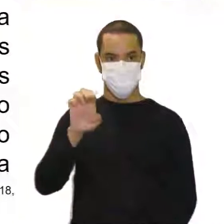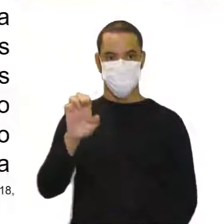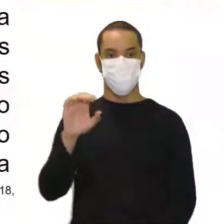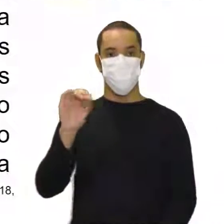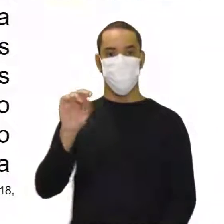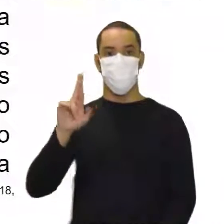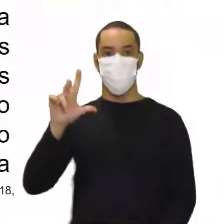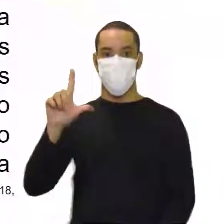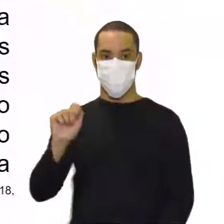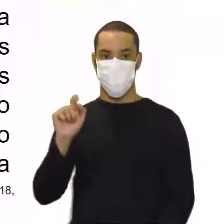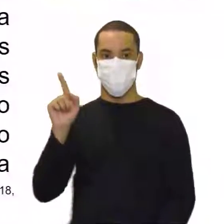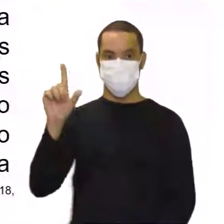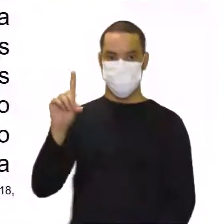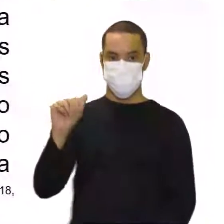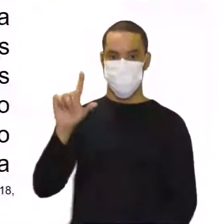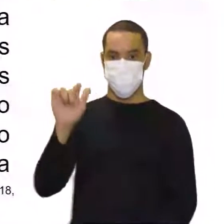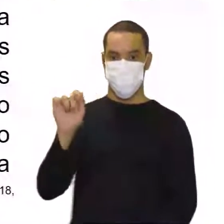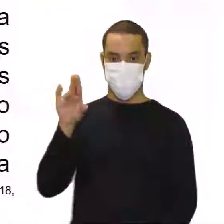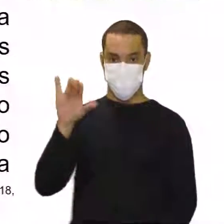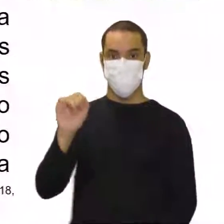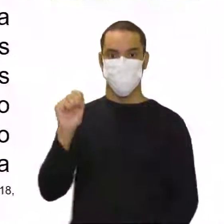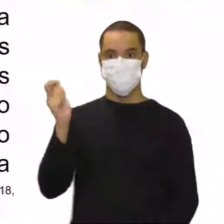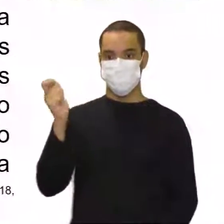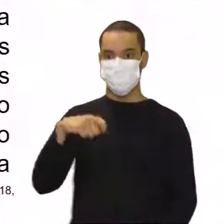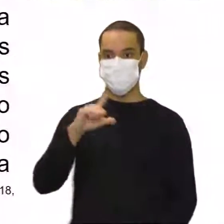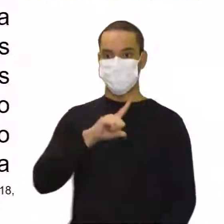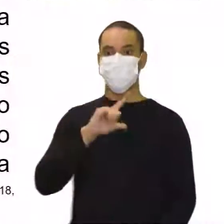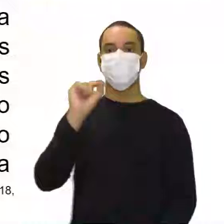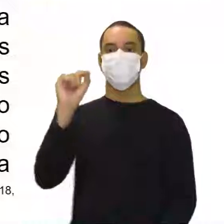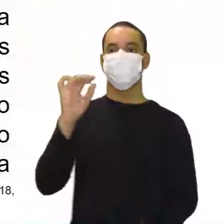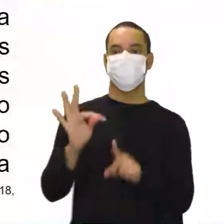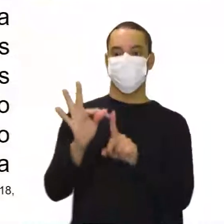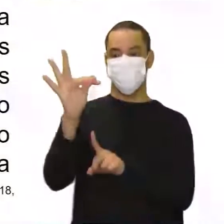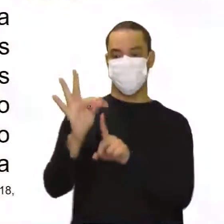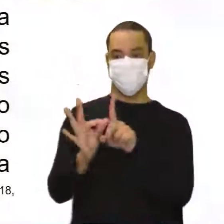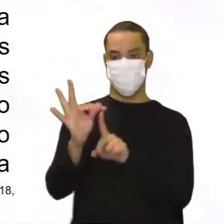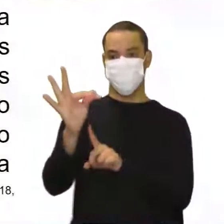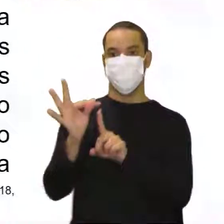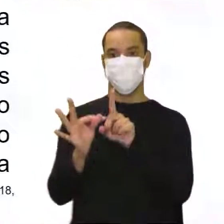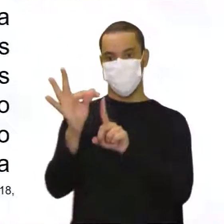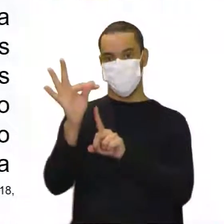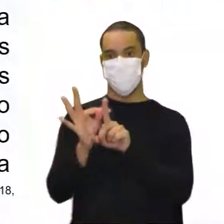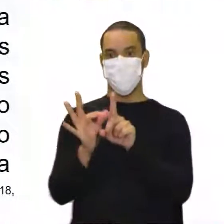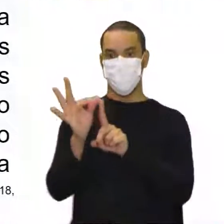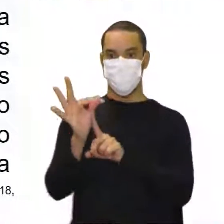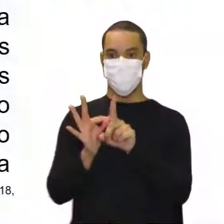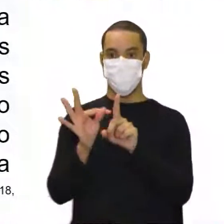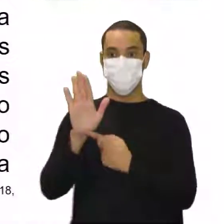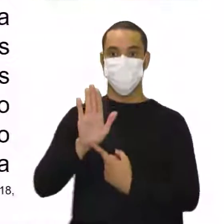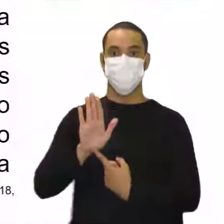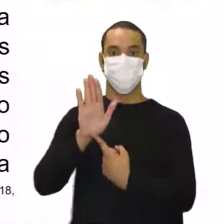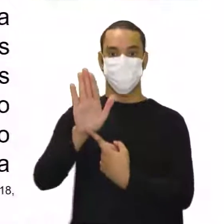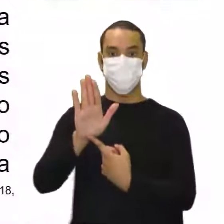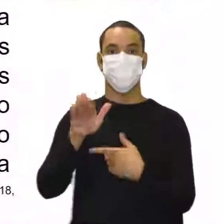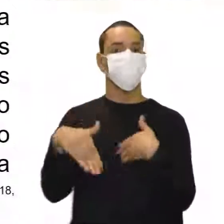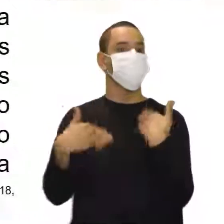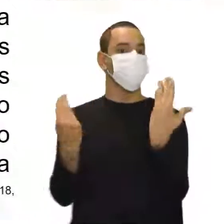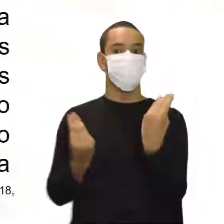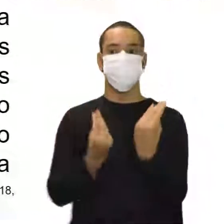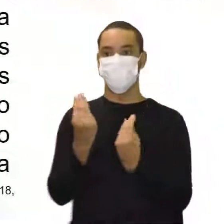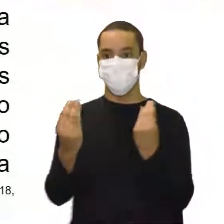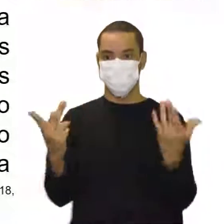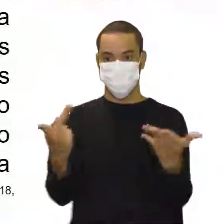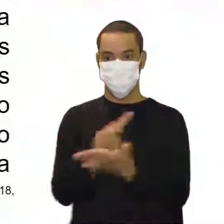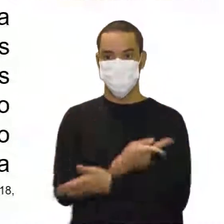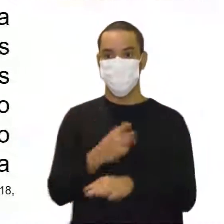Lagoa receberá termômetro e relógio digital. Então, tá aqui o termômetro acusando a temperatura, né? E